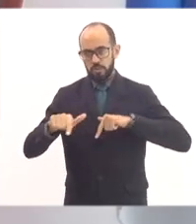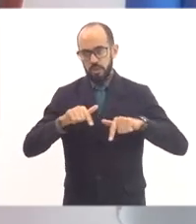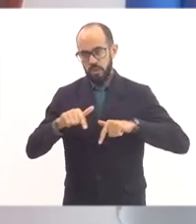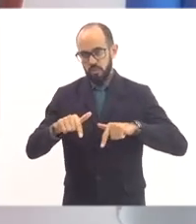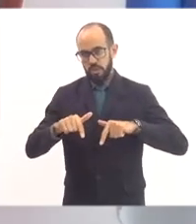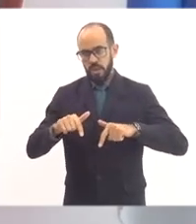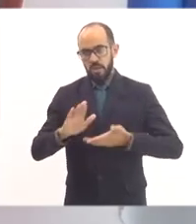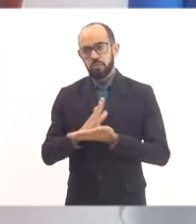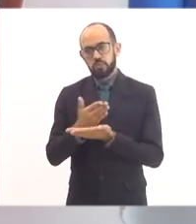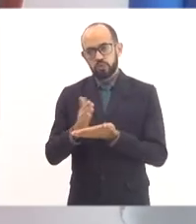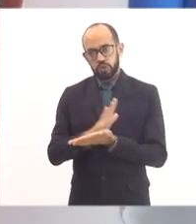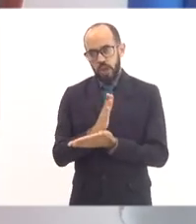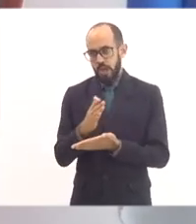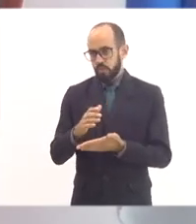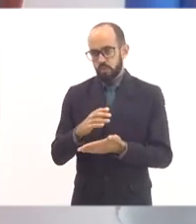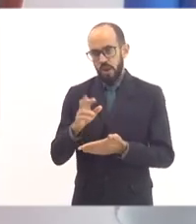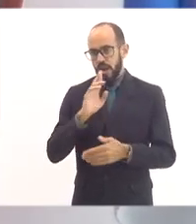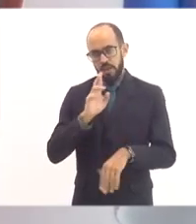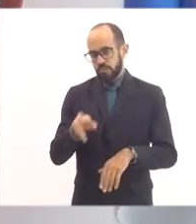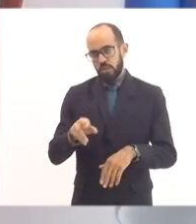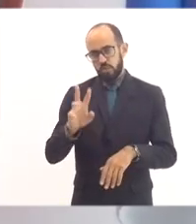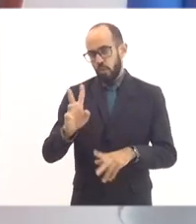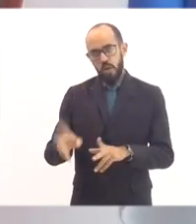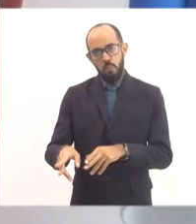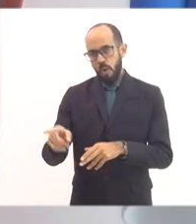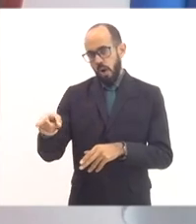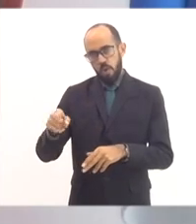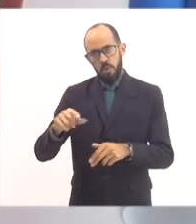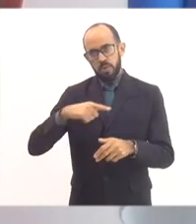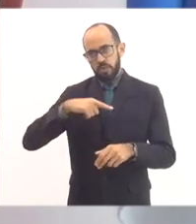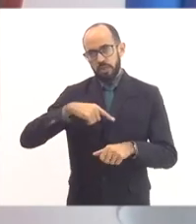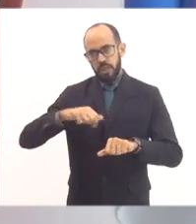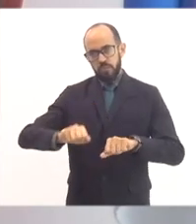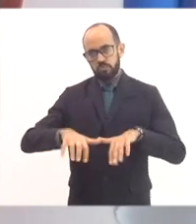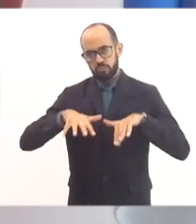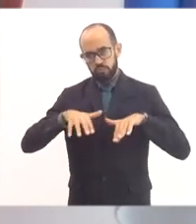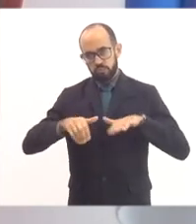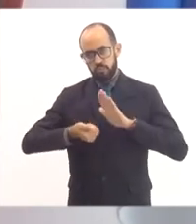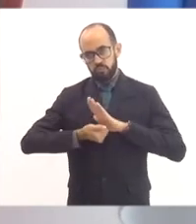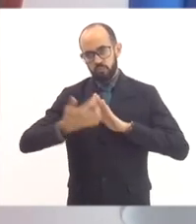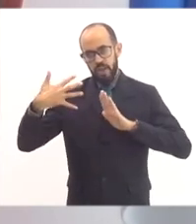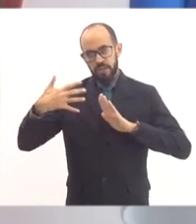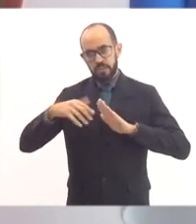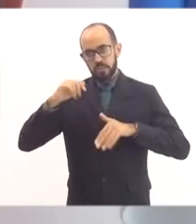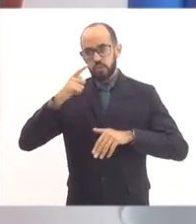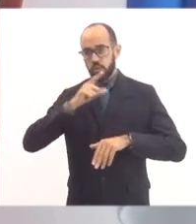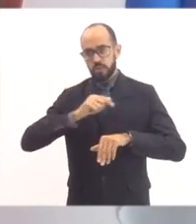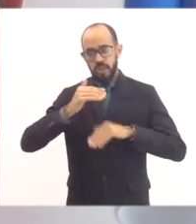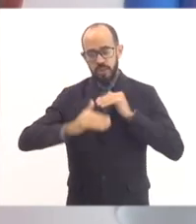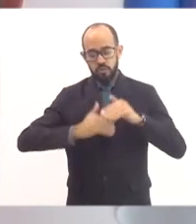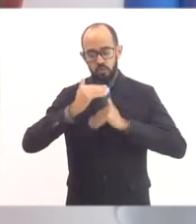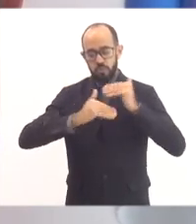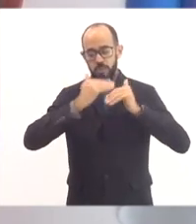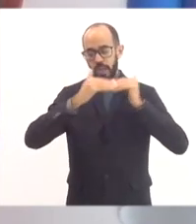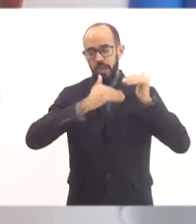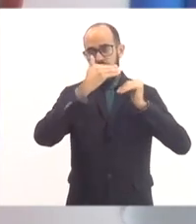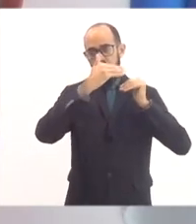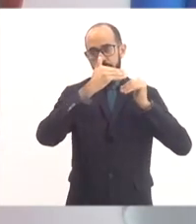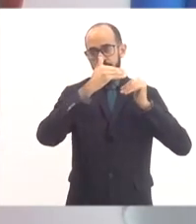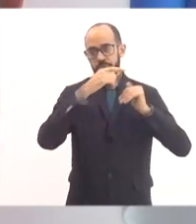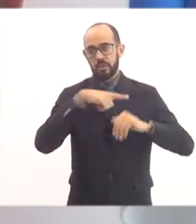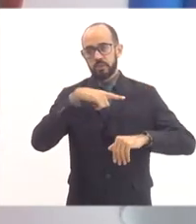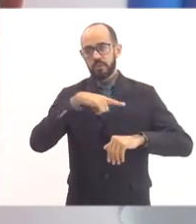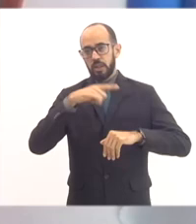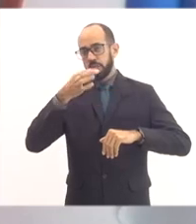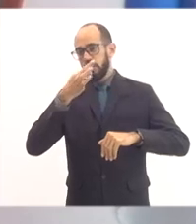é chato, o resultado não é imediato, são inúmeras audiências. Aí a gente supera uma barreira. Tem um parecer da